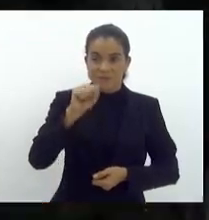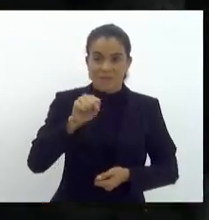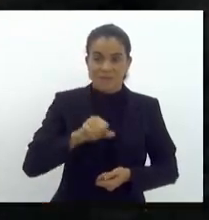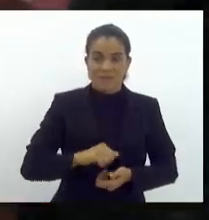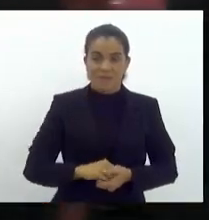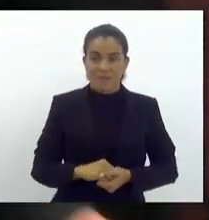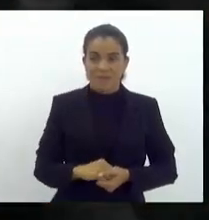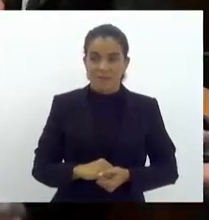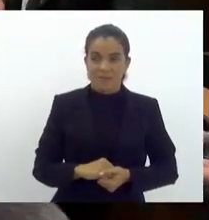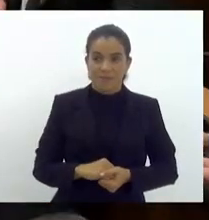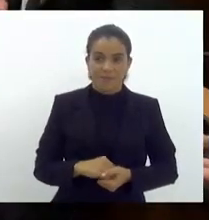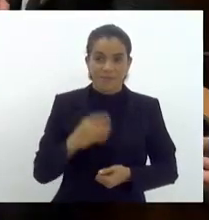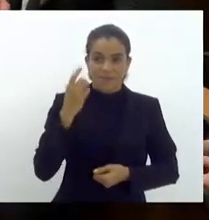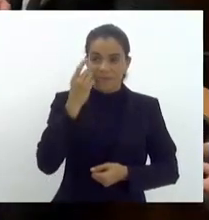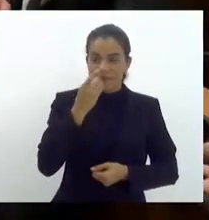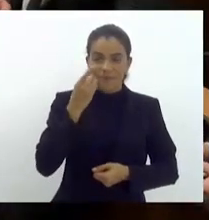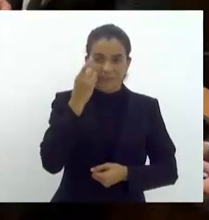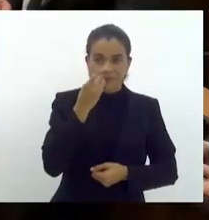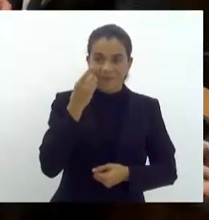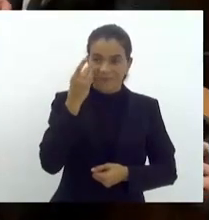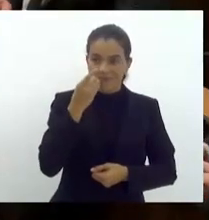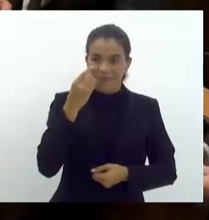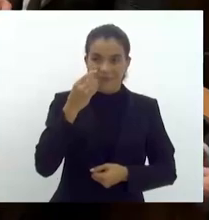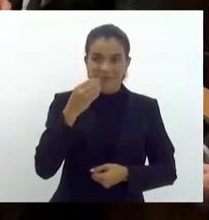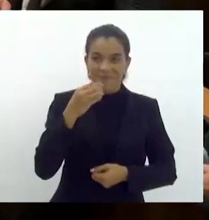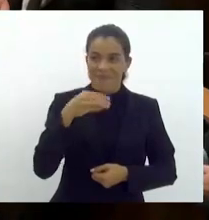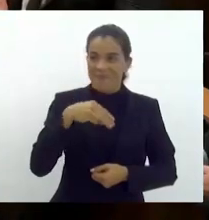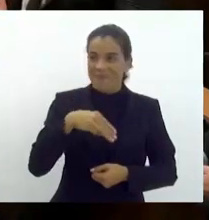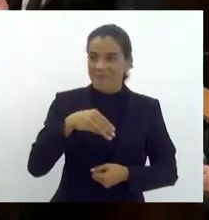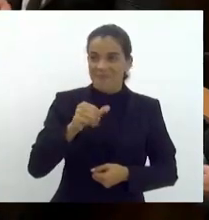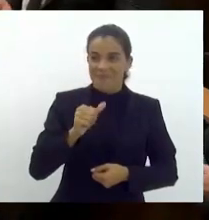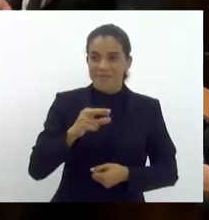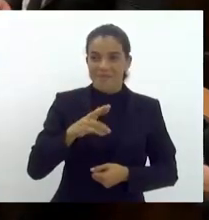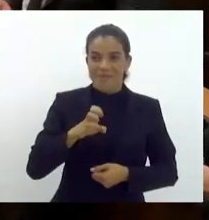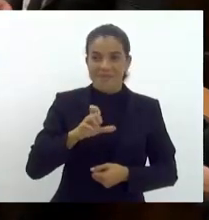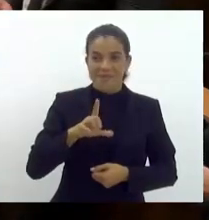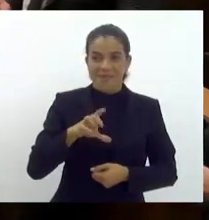sim Deputado Marcelo Dino